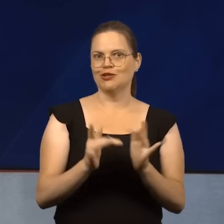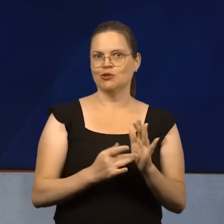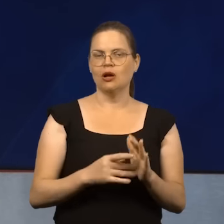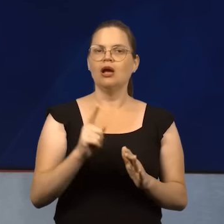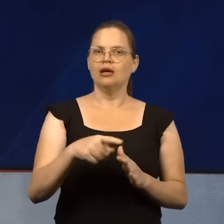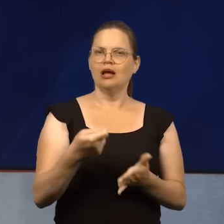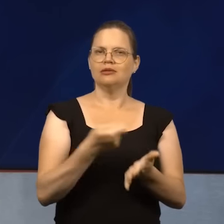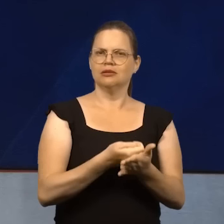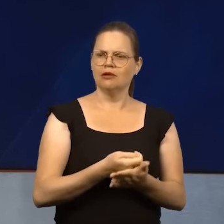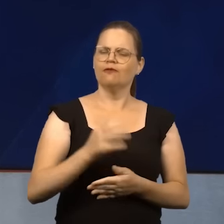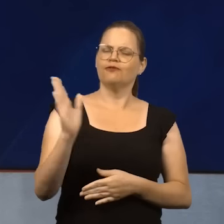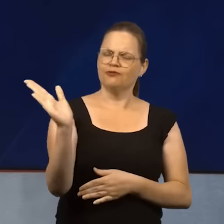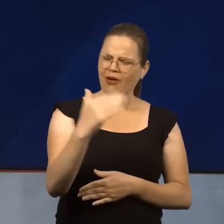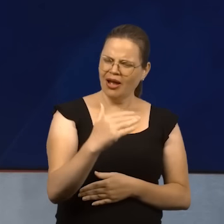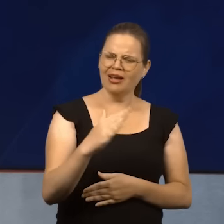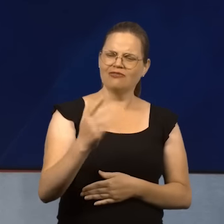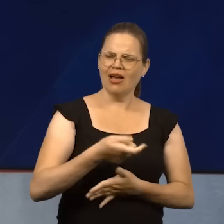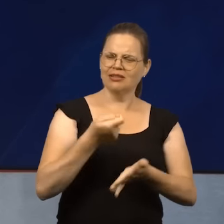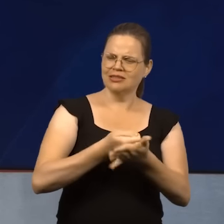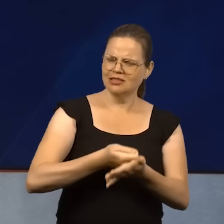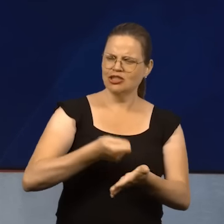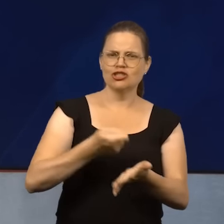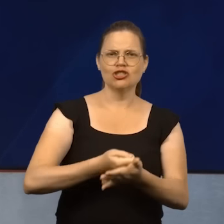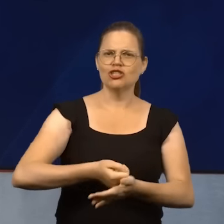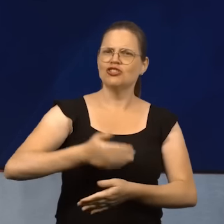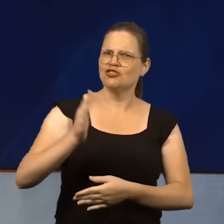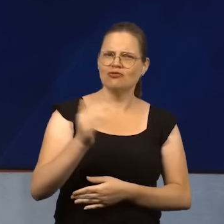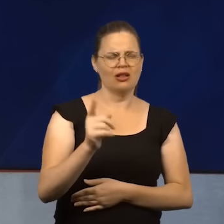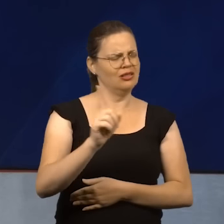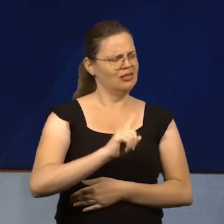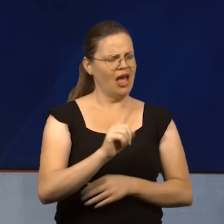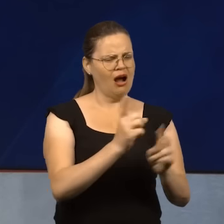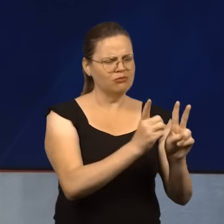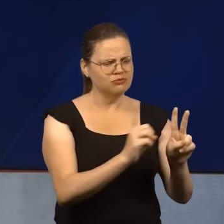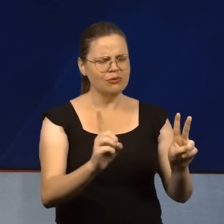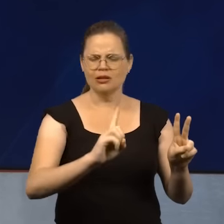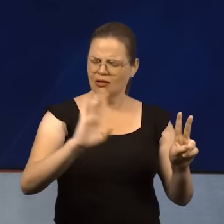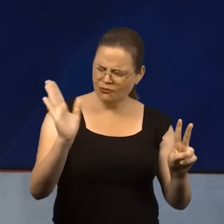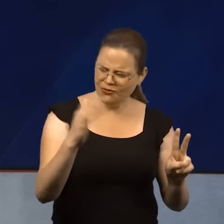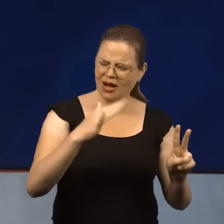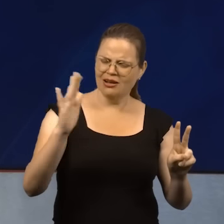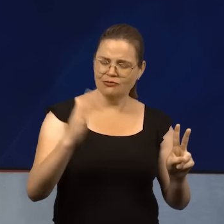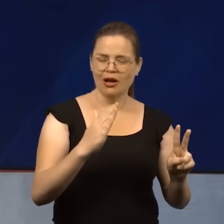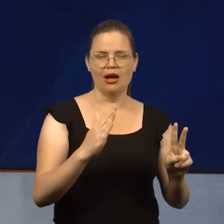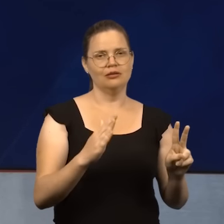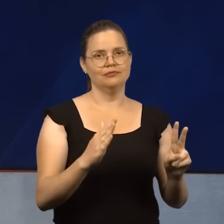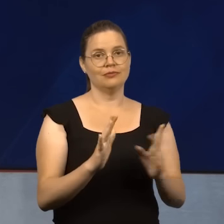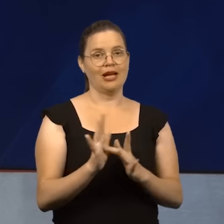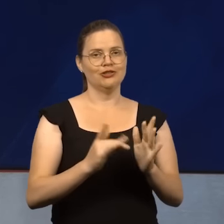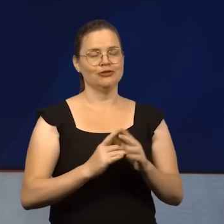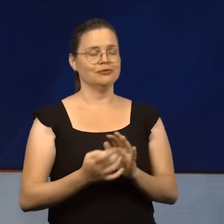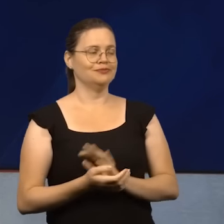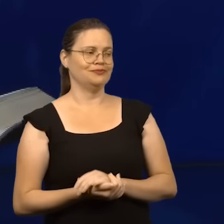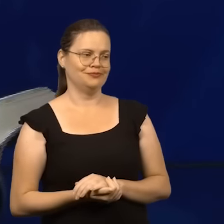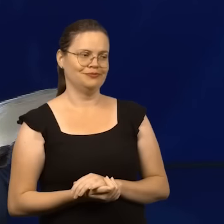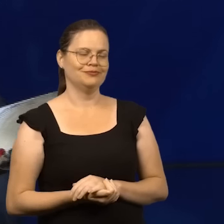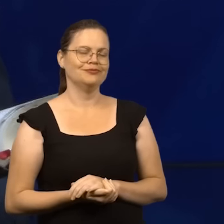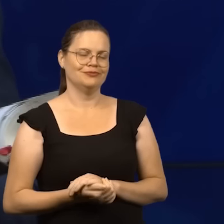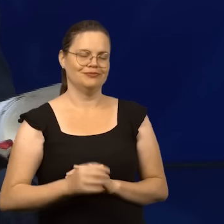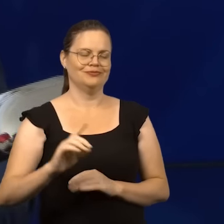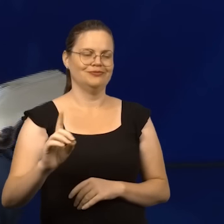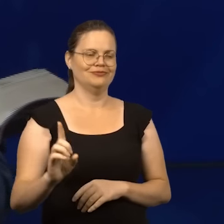constrangeram: fique, entre, não vá embora, fique conosco. E Jesus entrou na casa daqueles homens.